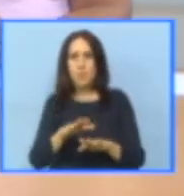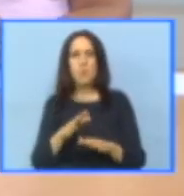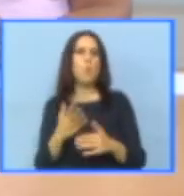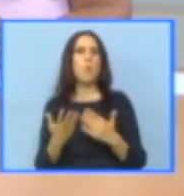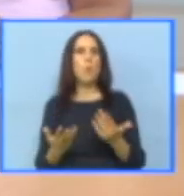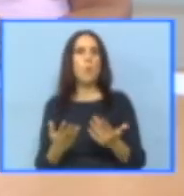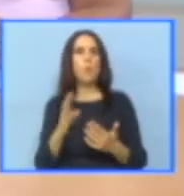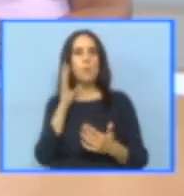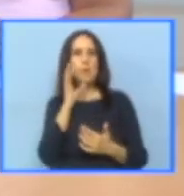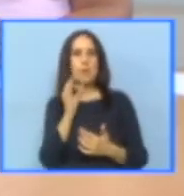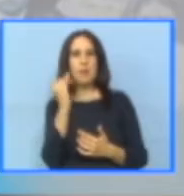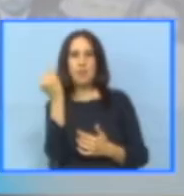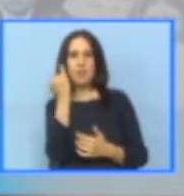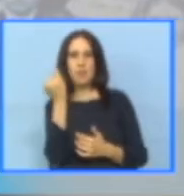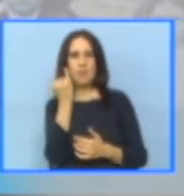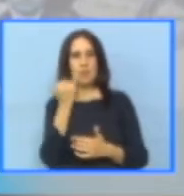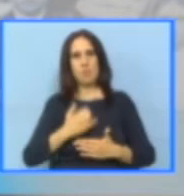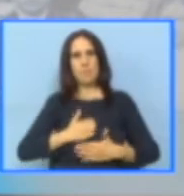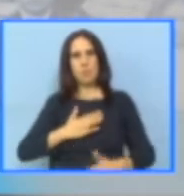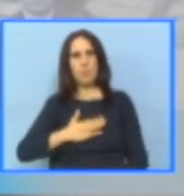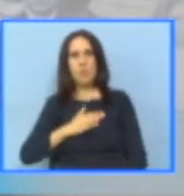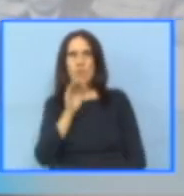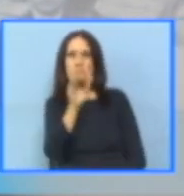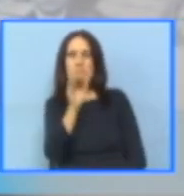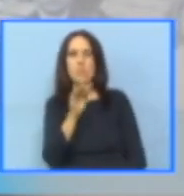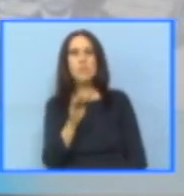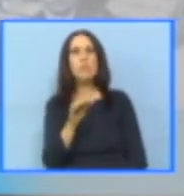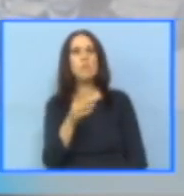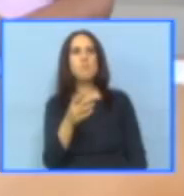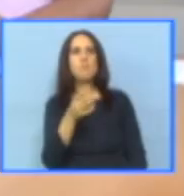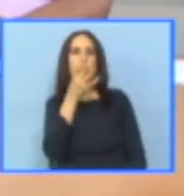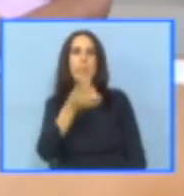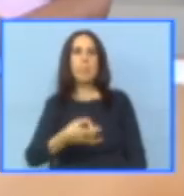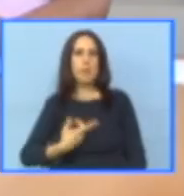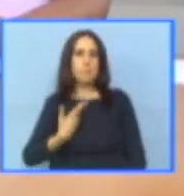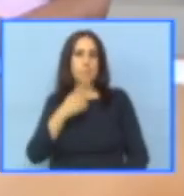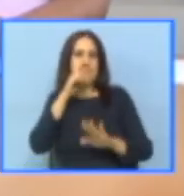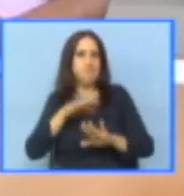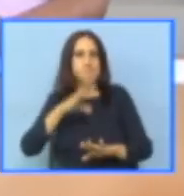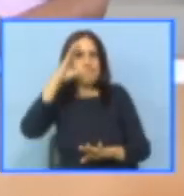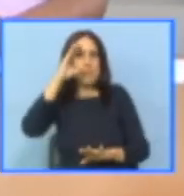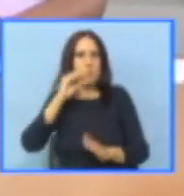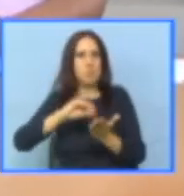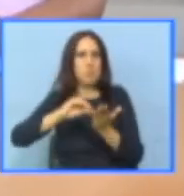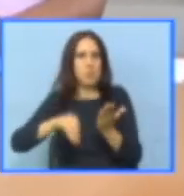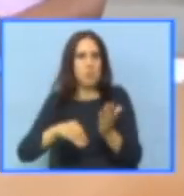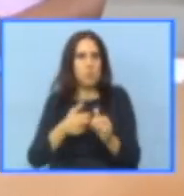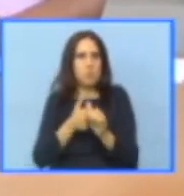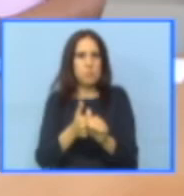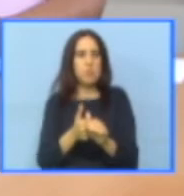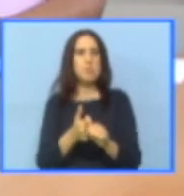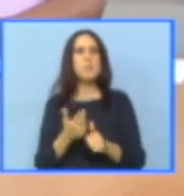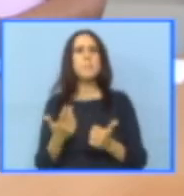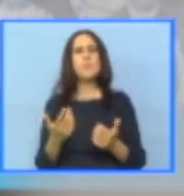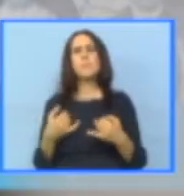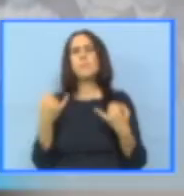ou tentar convencer a entidade patronal a dar-lhes um interregno, não sei, no contrato.